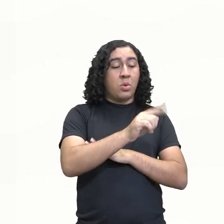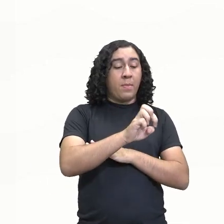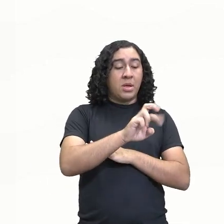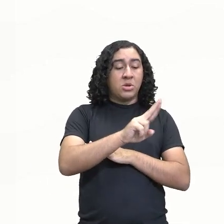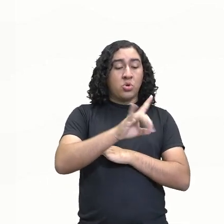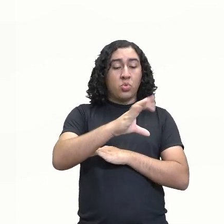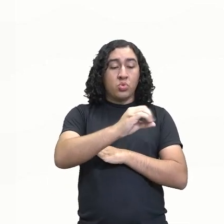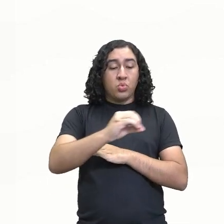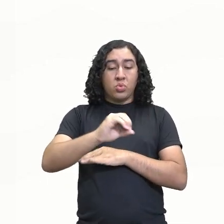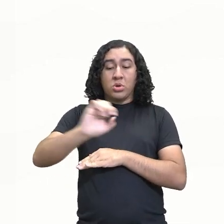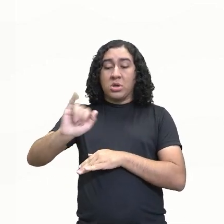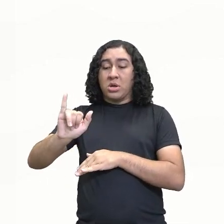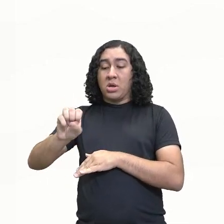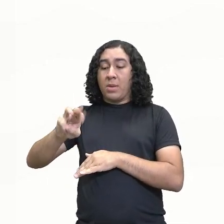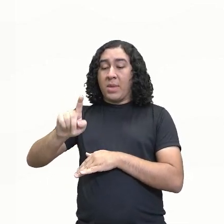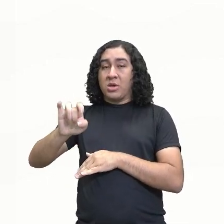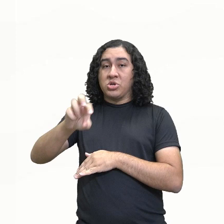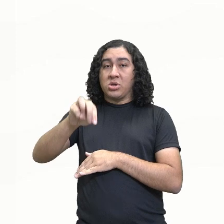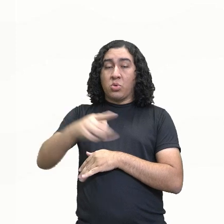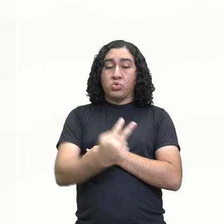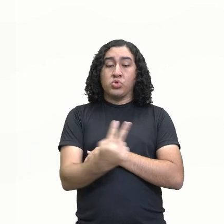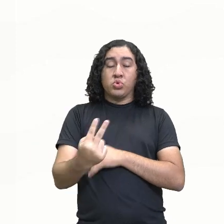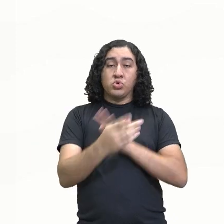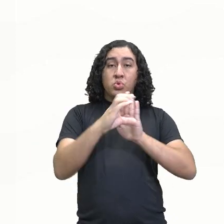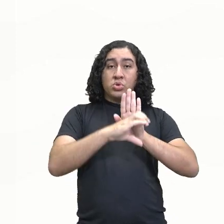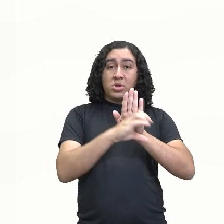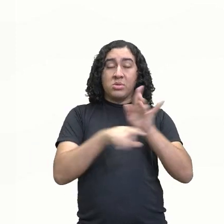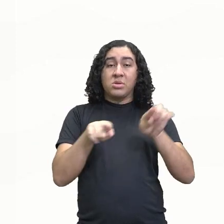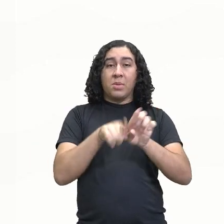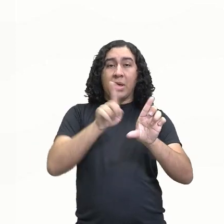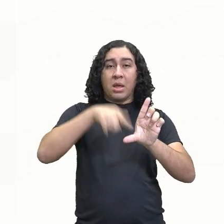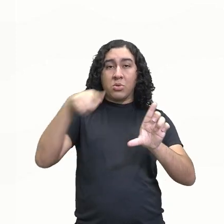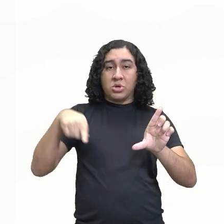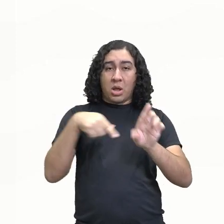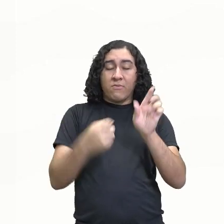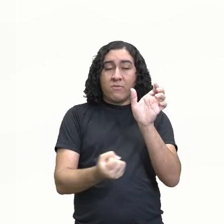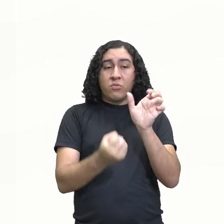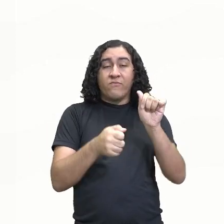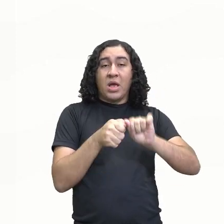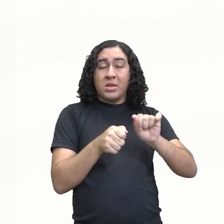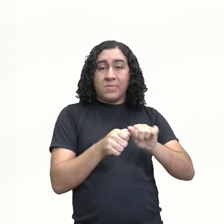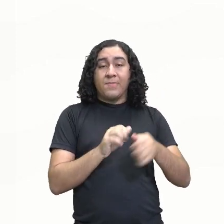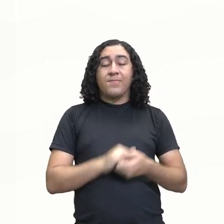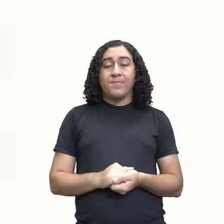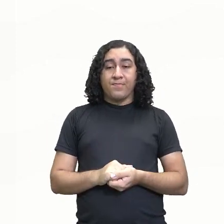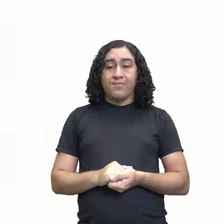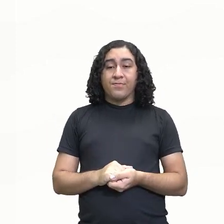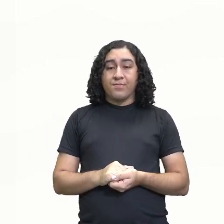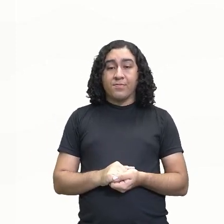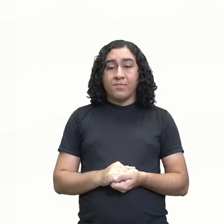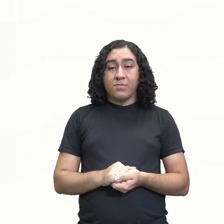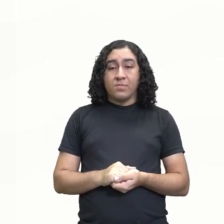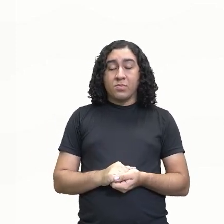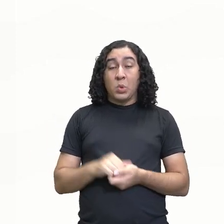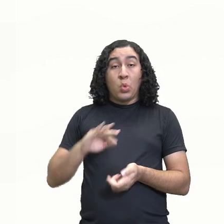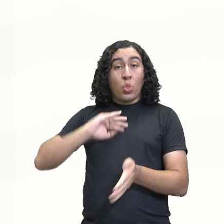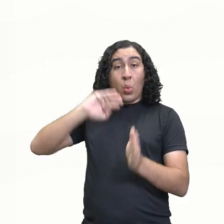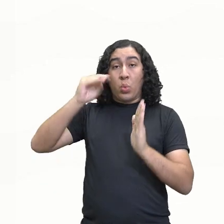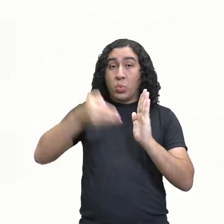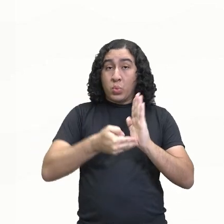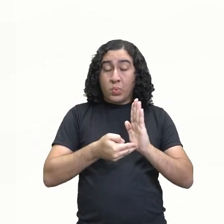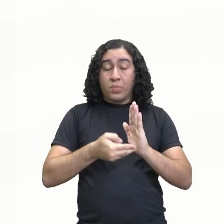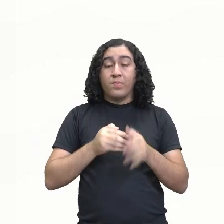Então, determinar o período e imagem, construir o gráfico de um período completo da